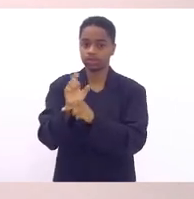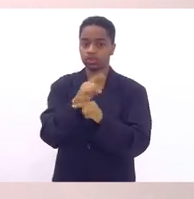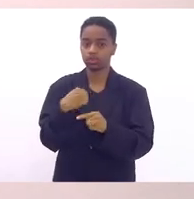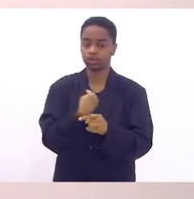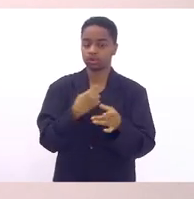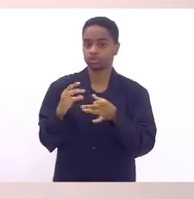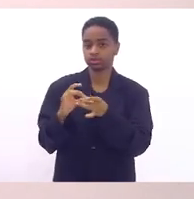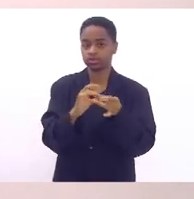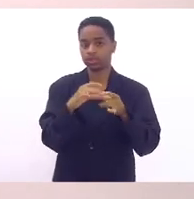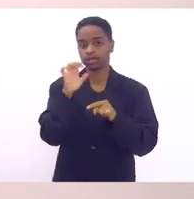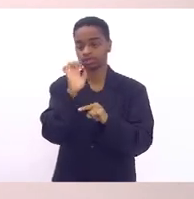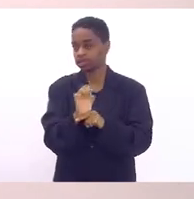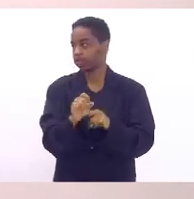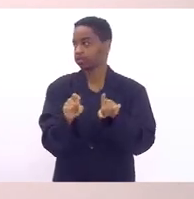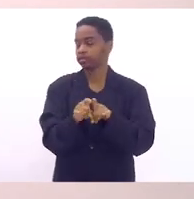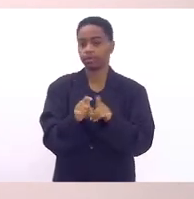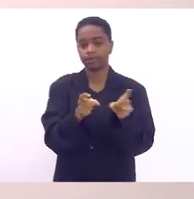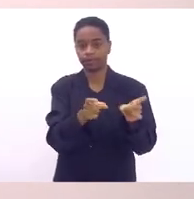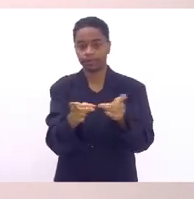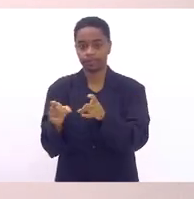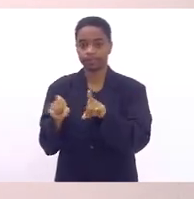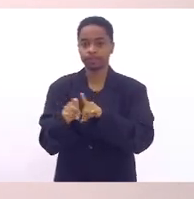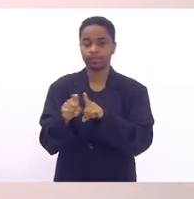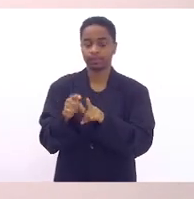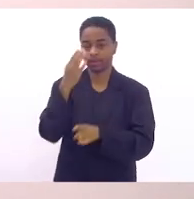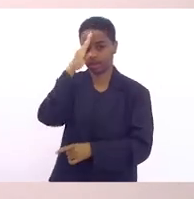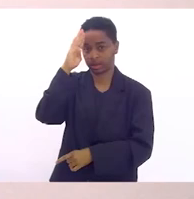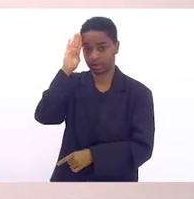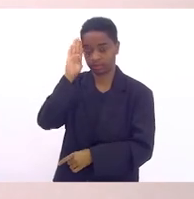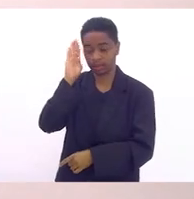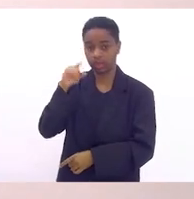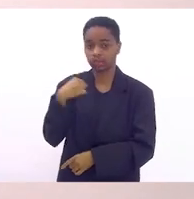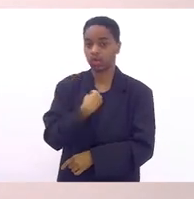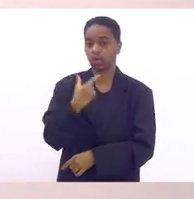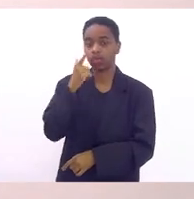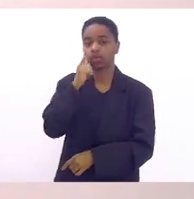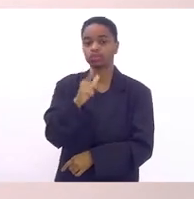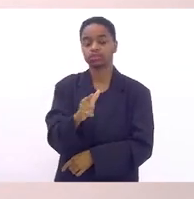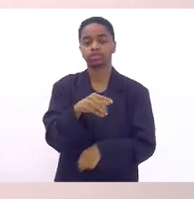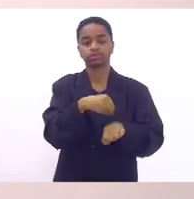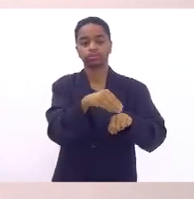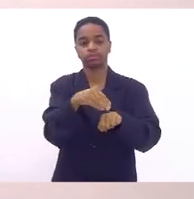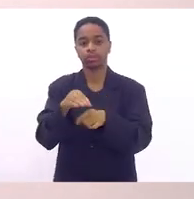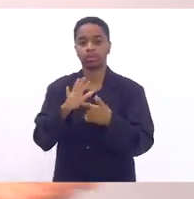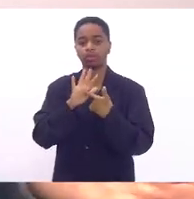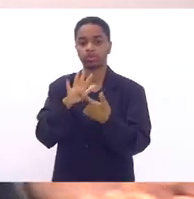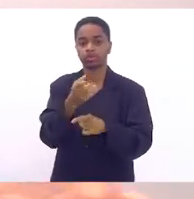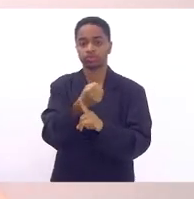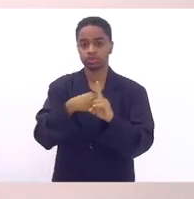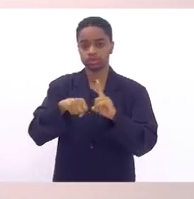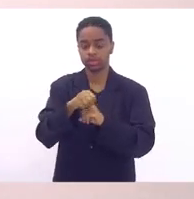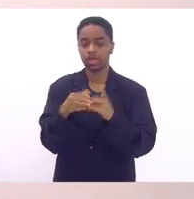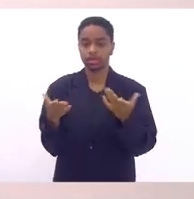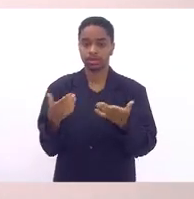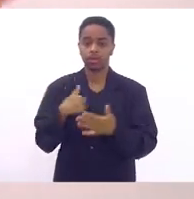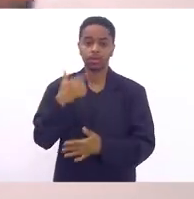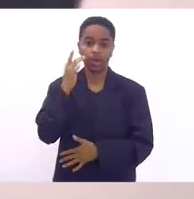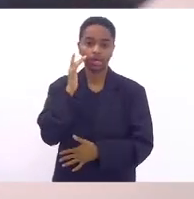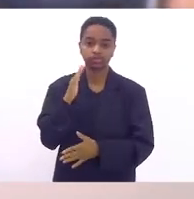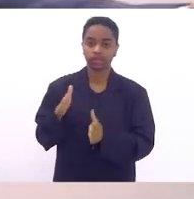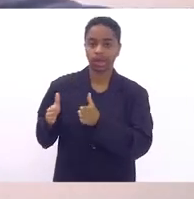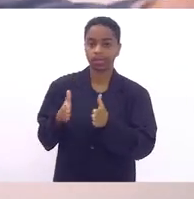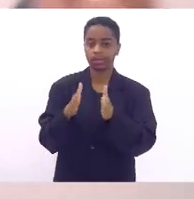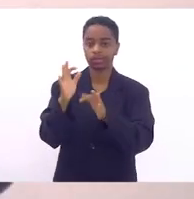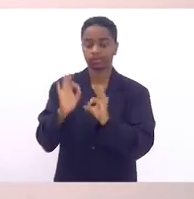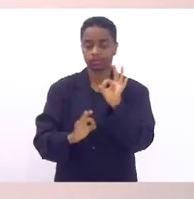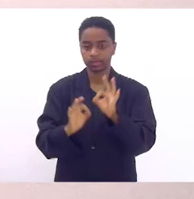estado o mercado e a academia para levar isso pra sociedade eu acho que esse é o caminho nós que tá pavimentado aqui nós temos